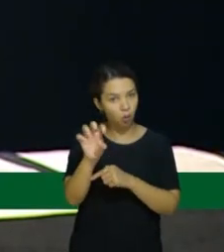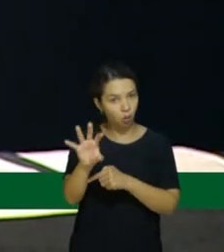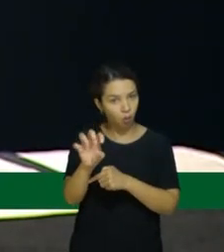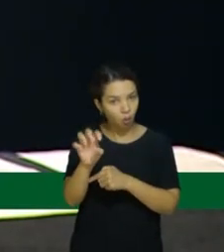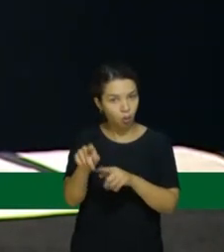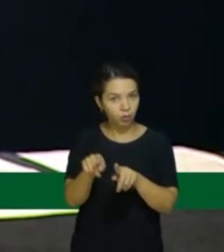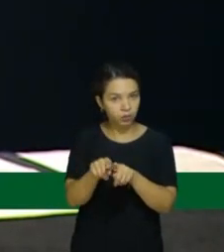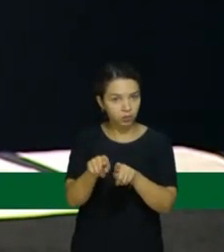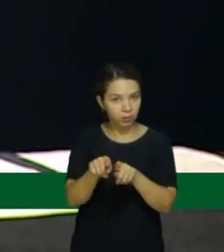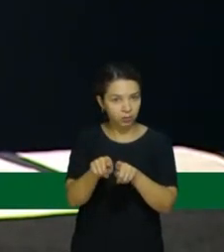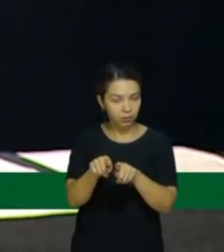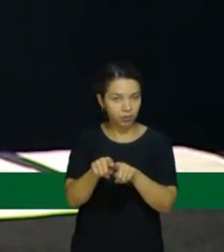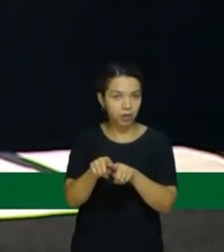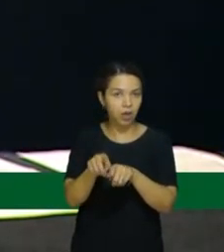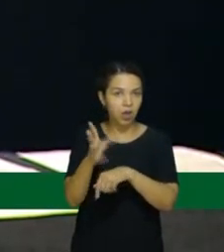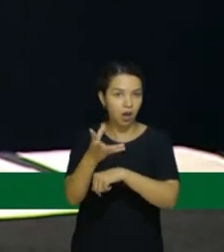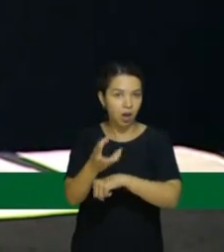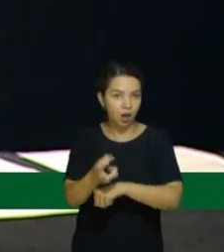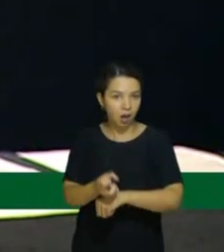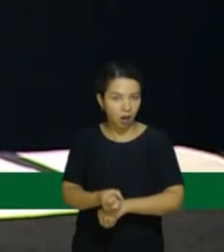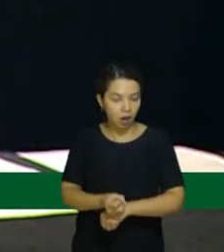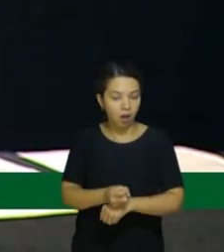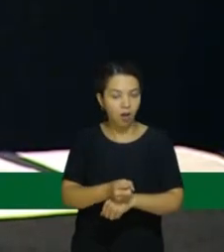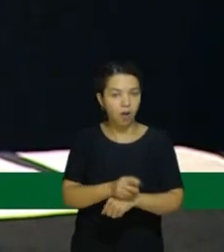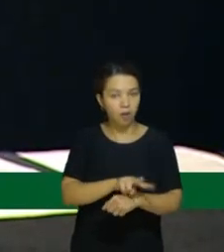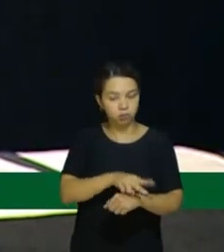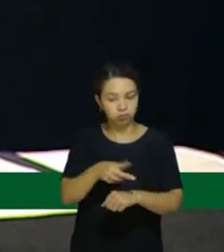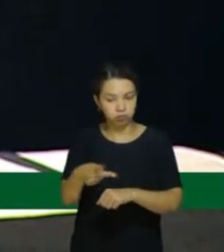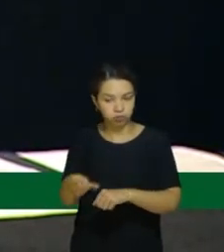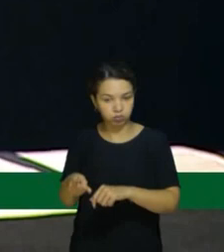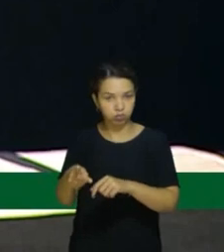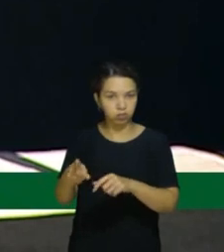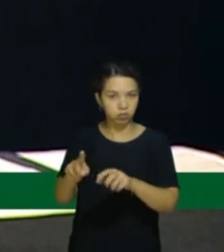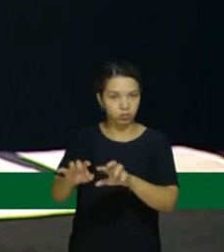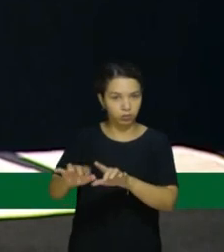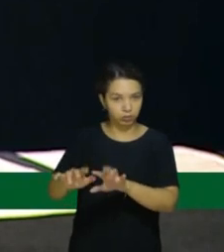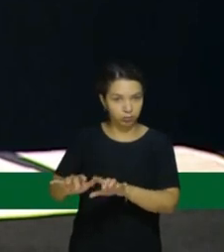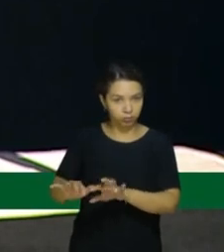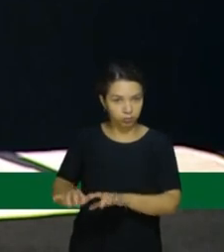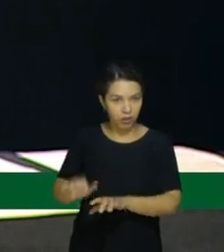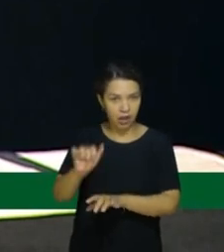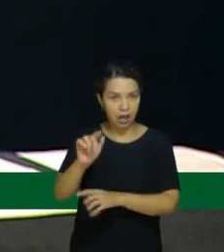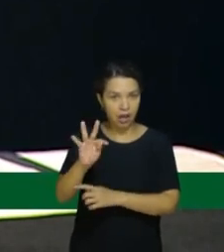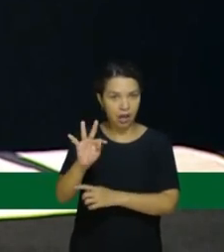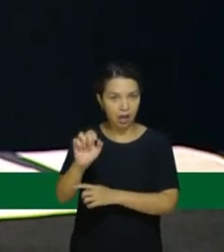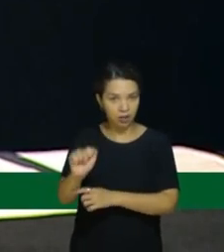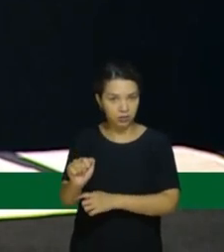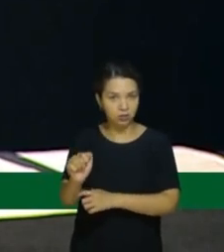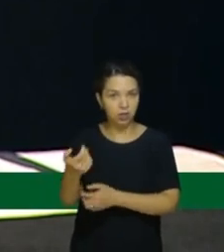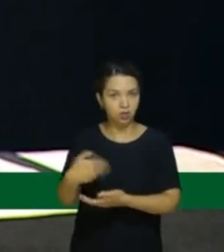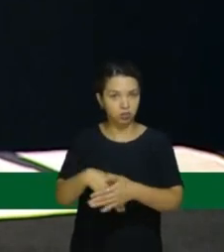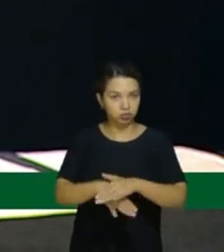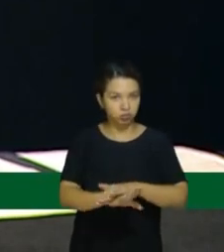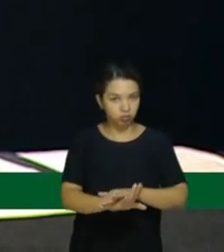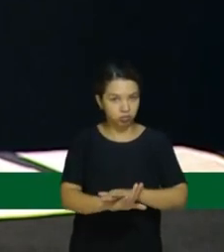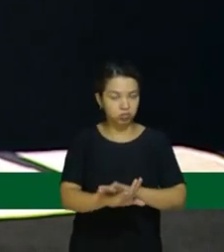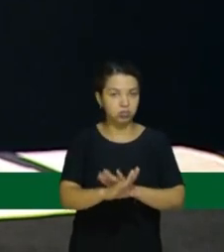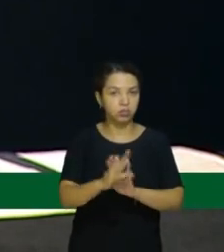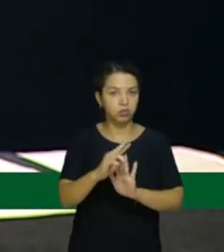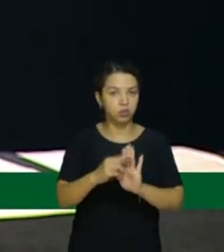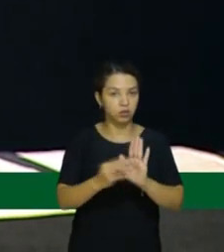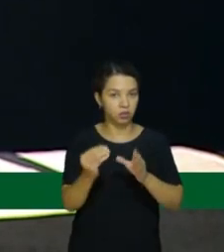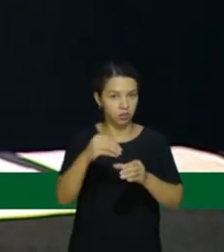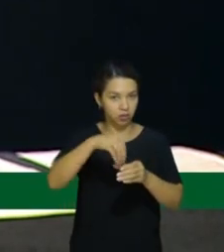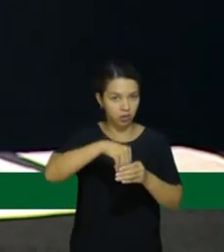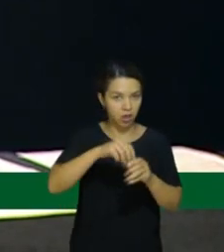que serão transcritos em atas que ficarão dentro dos registros da Assembleia Legislativa de Santa Catarina